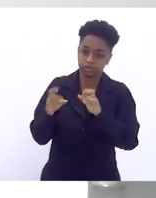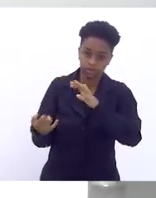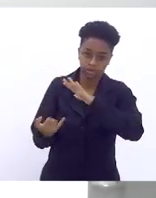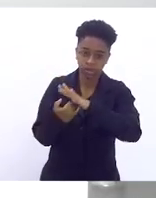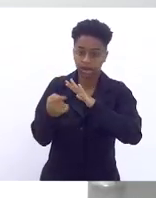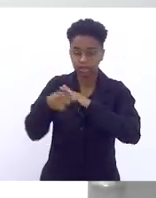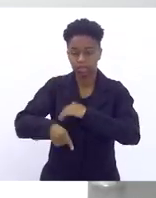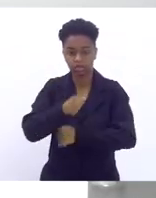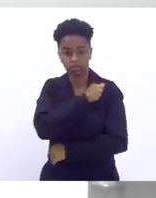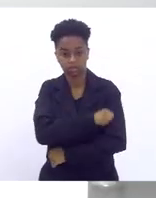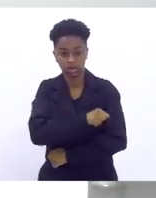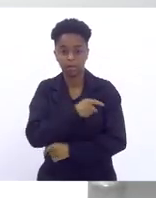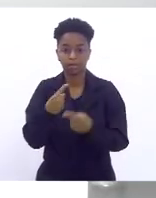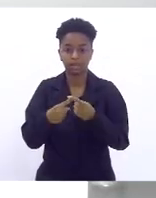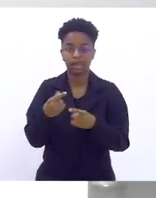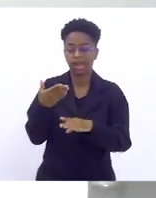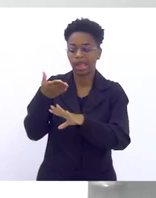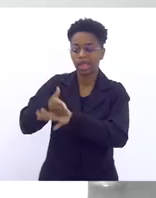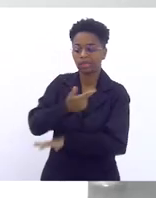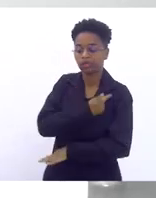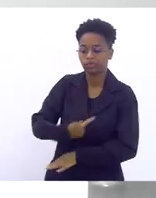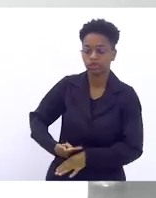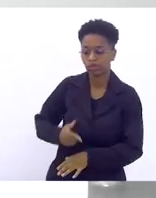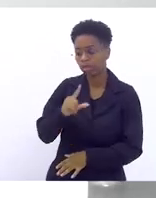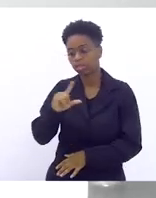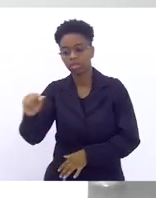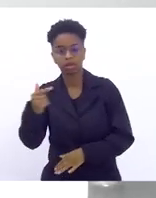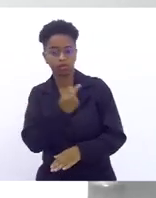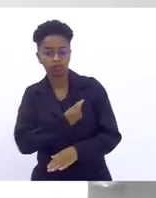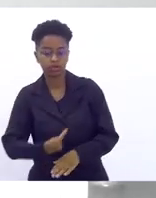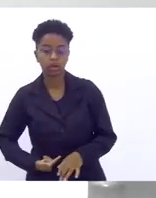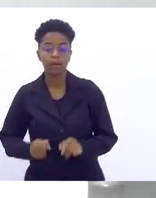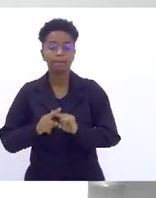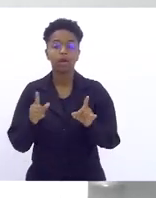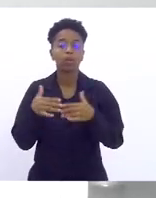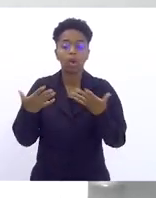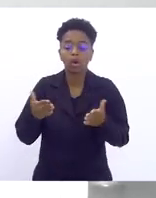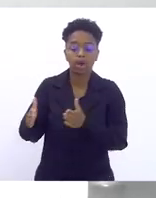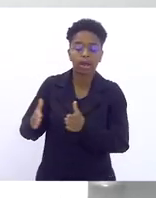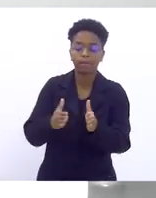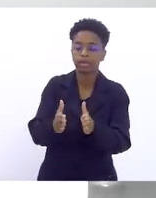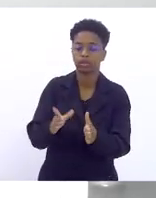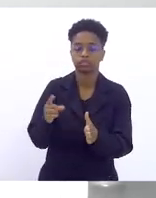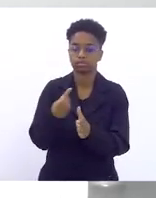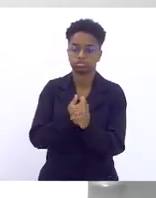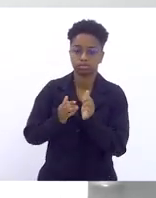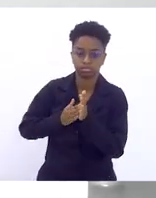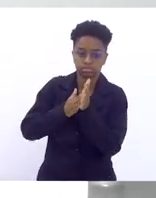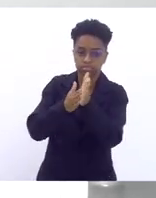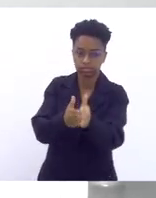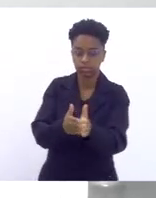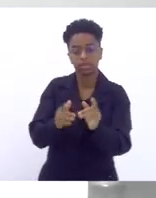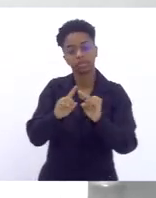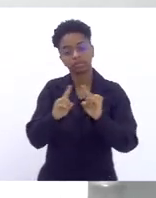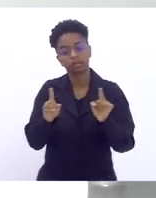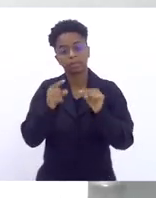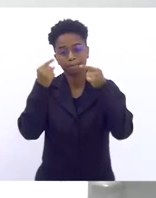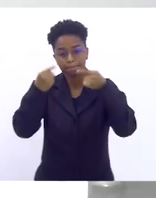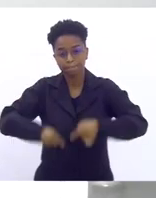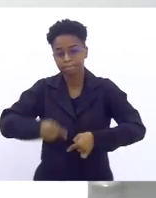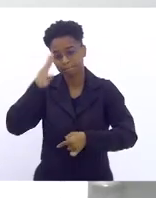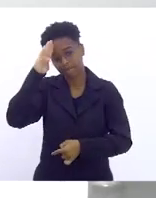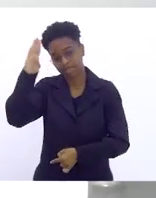do Rio de Janeiro que entra Governador sai Governador esse é o caminho que que vai ser adotado né então assim O Grande Desafio nosso